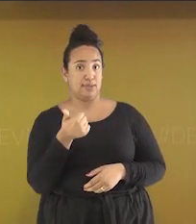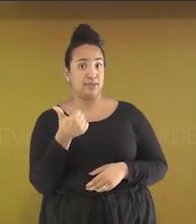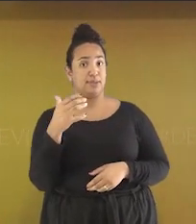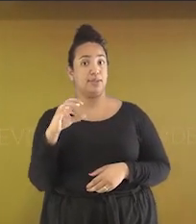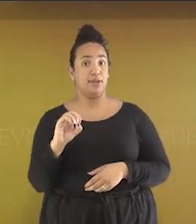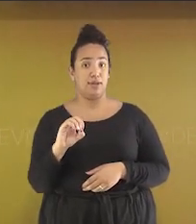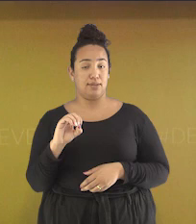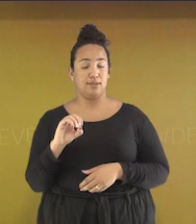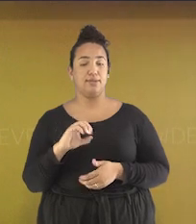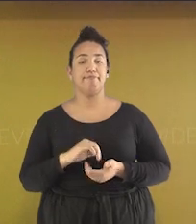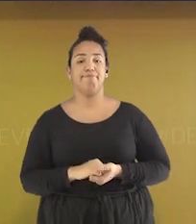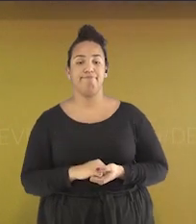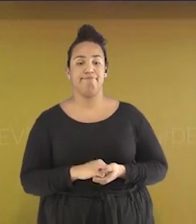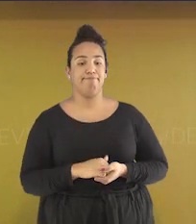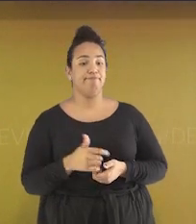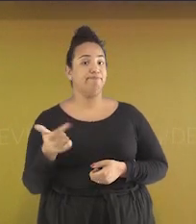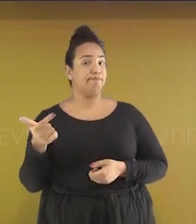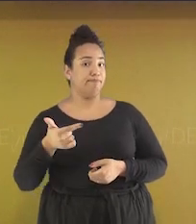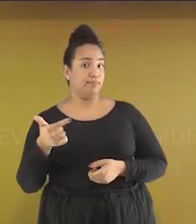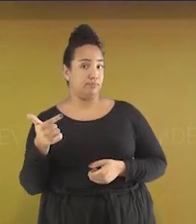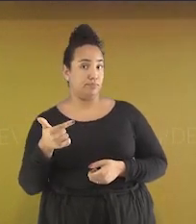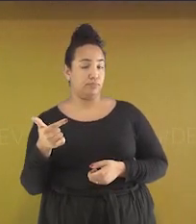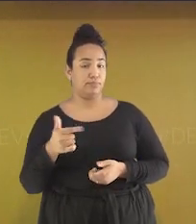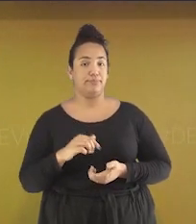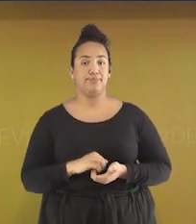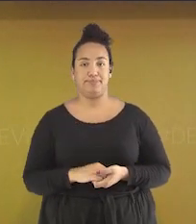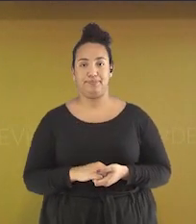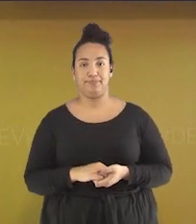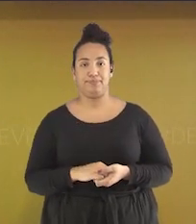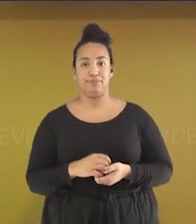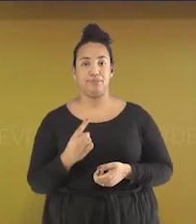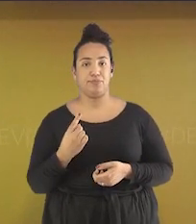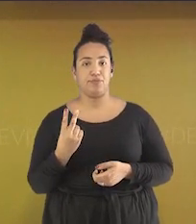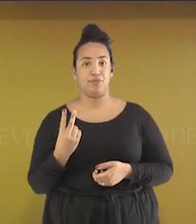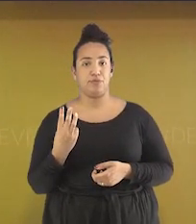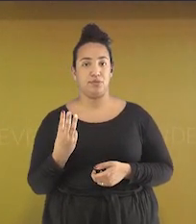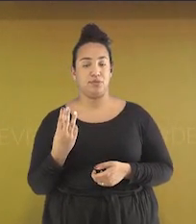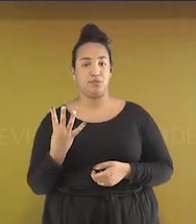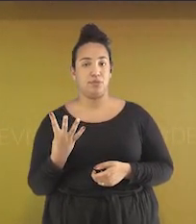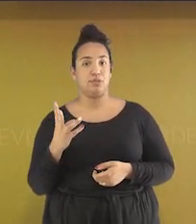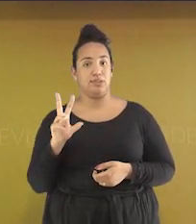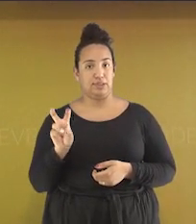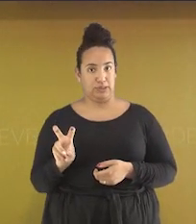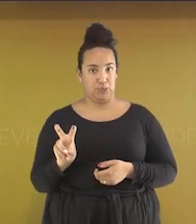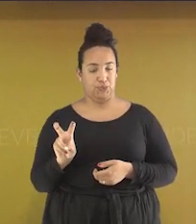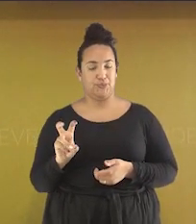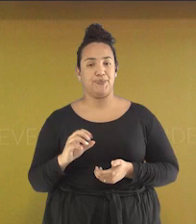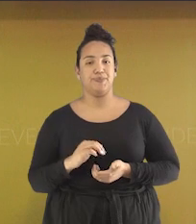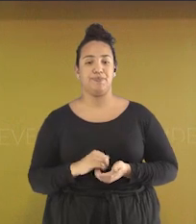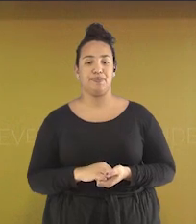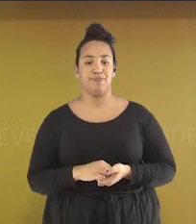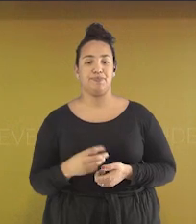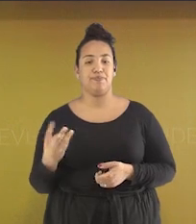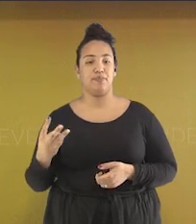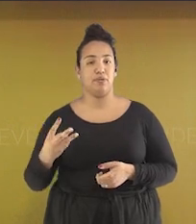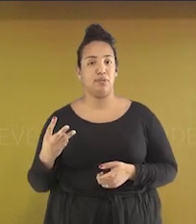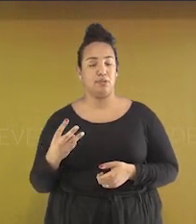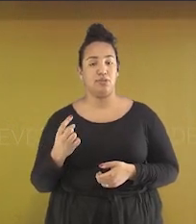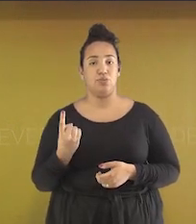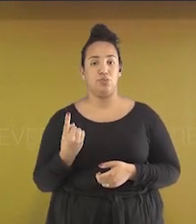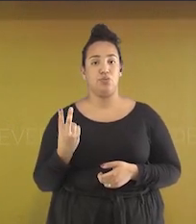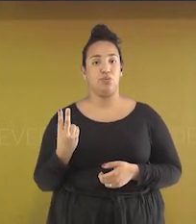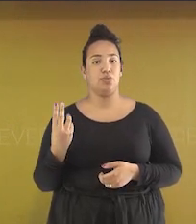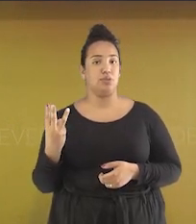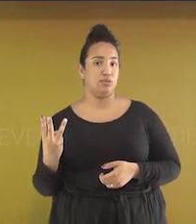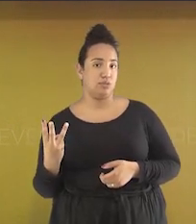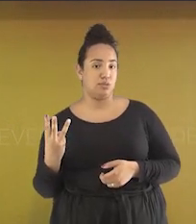10 quadradinhos. No segundo, nós temos 1, 2, 3, 4, 5 quadradinhos. No